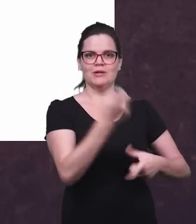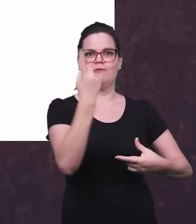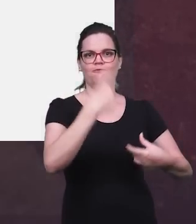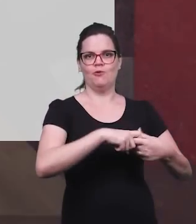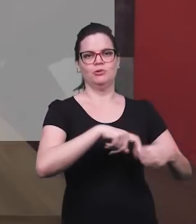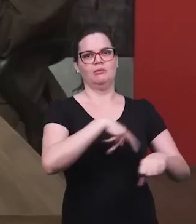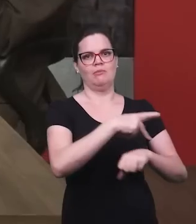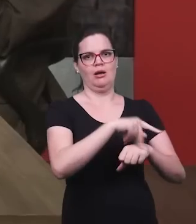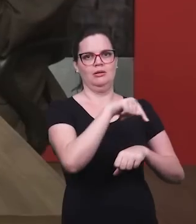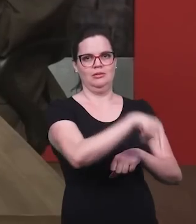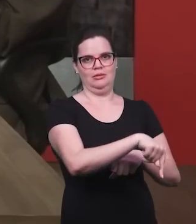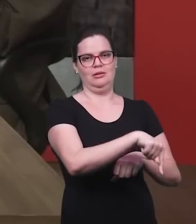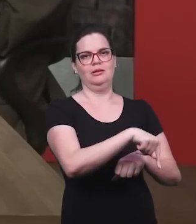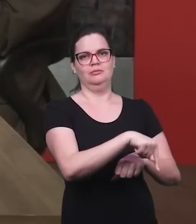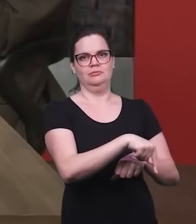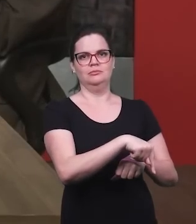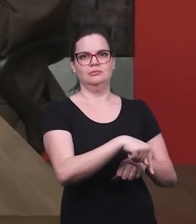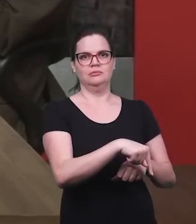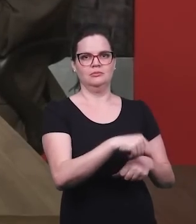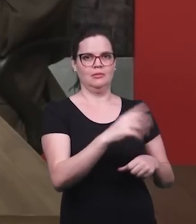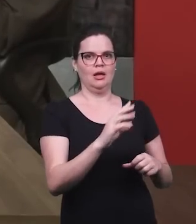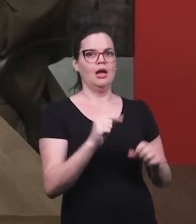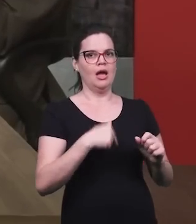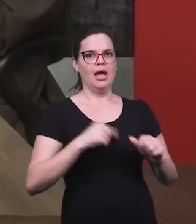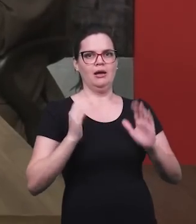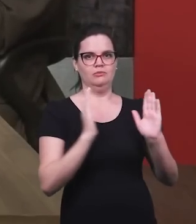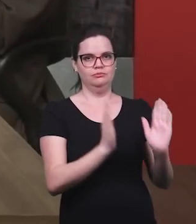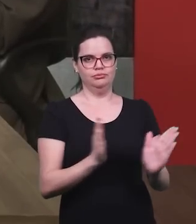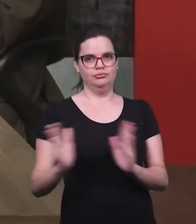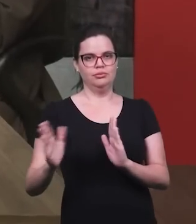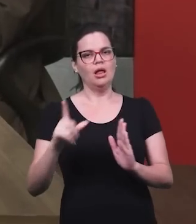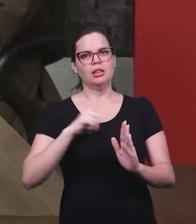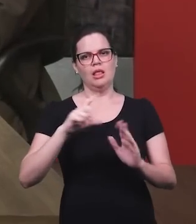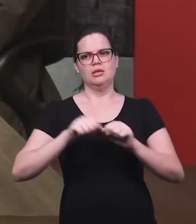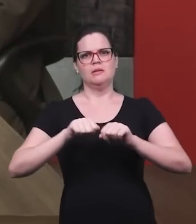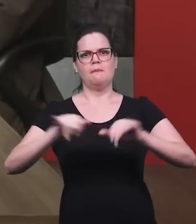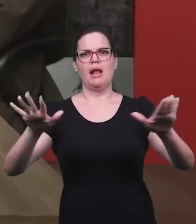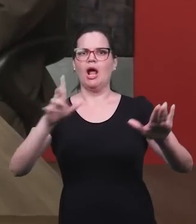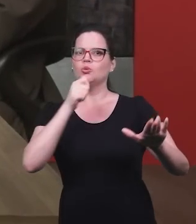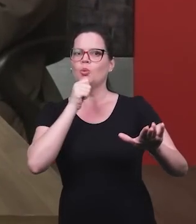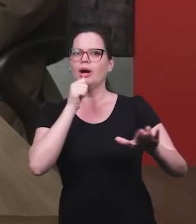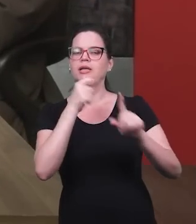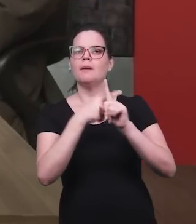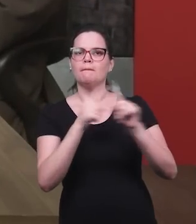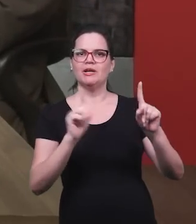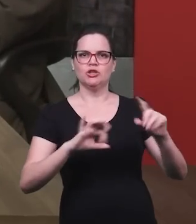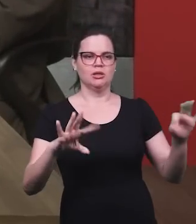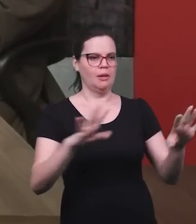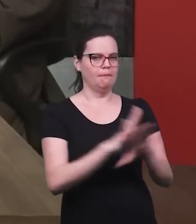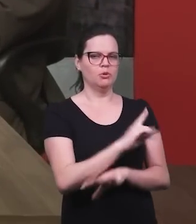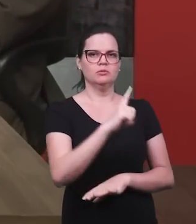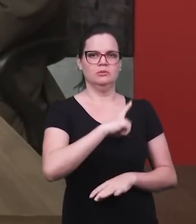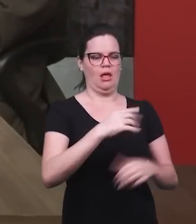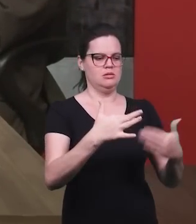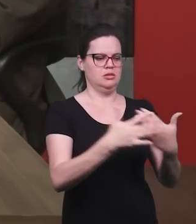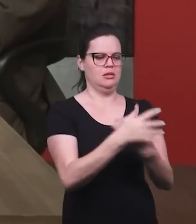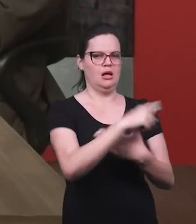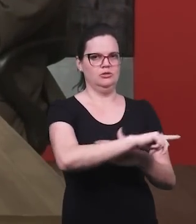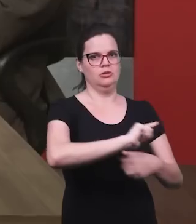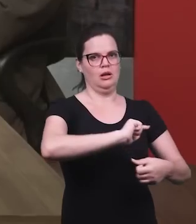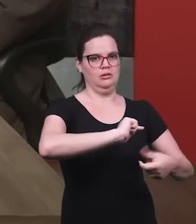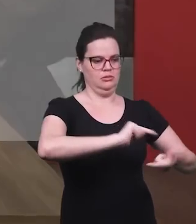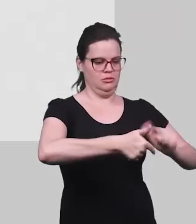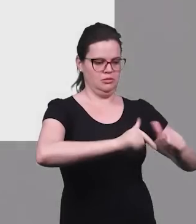parte de Israel nem está lá dentro. Está espalhado pelo mundo ainda. Não é? Mas Israel tomou posse da terra. Não é?